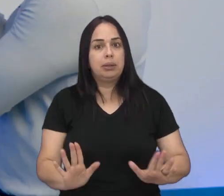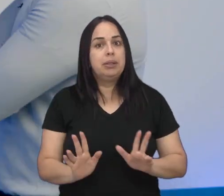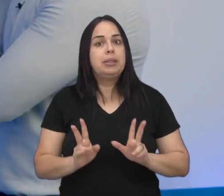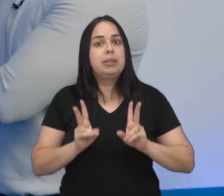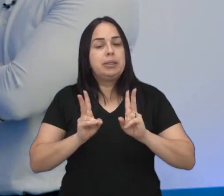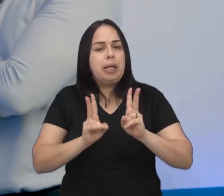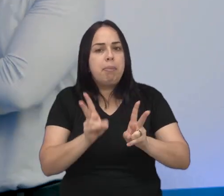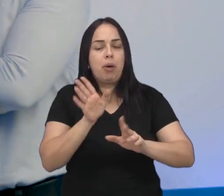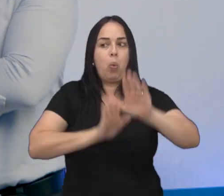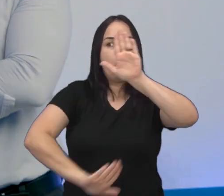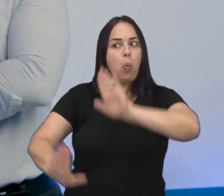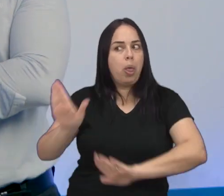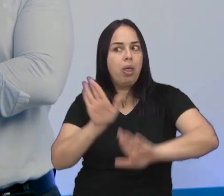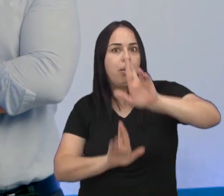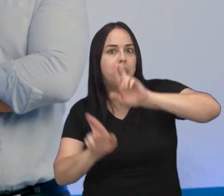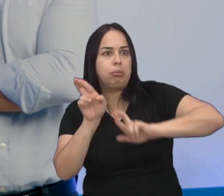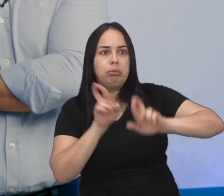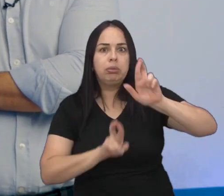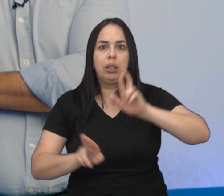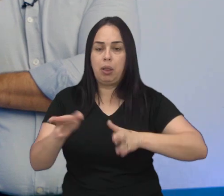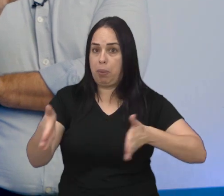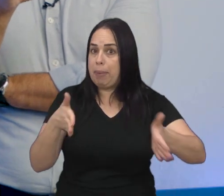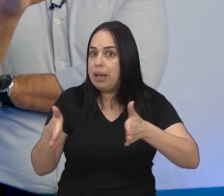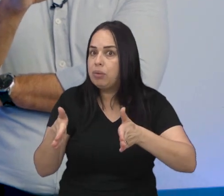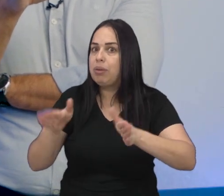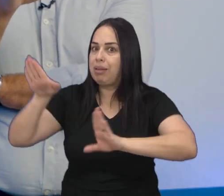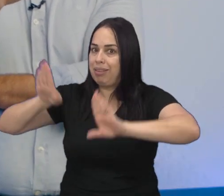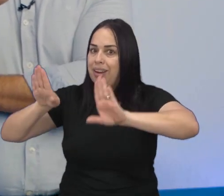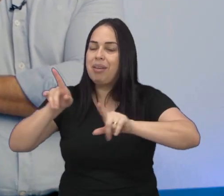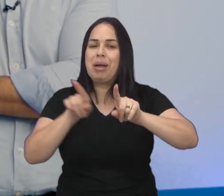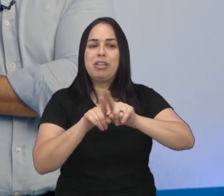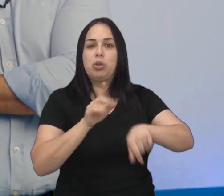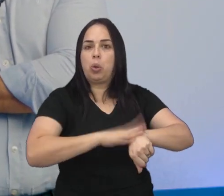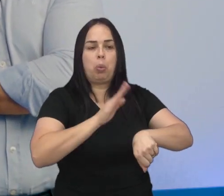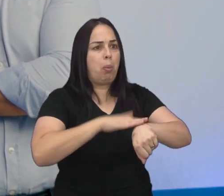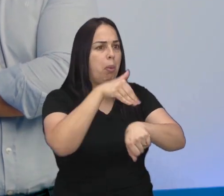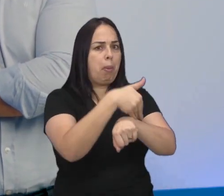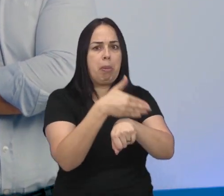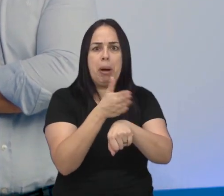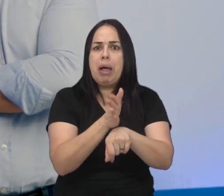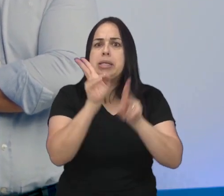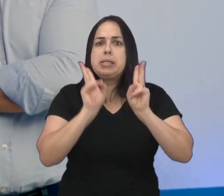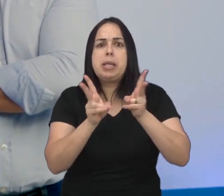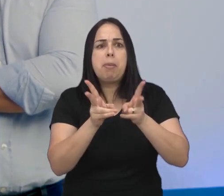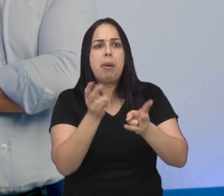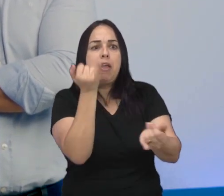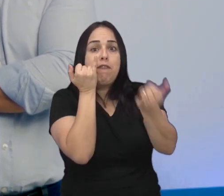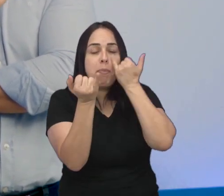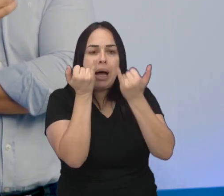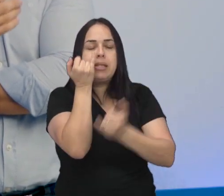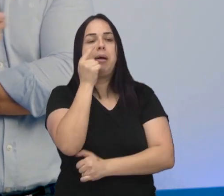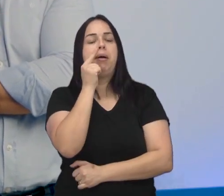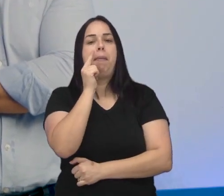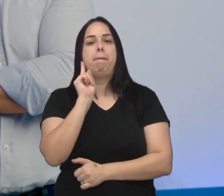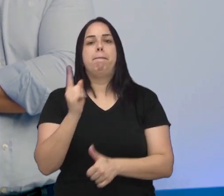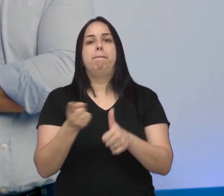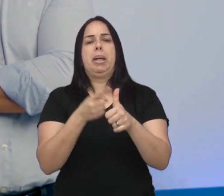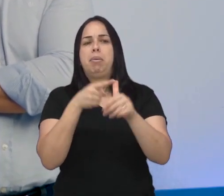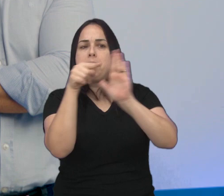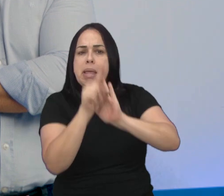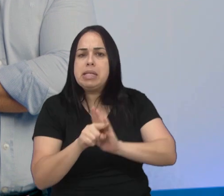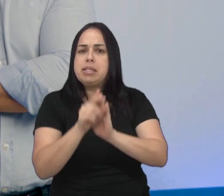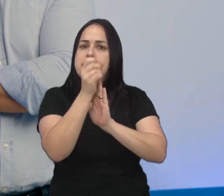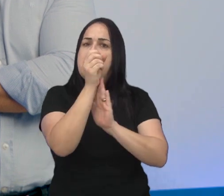obrigado, viu, Fernanda, pelas informações. E, pessoal, vale todo o nosso cuidado, viu? Não só durante as eleições, mas a todo momento